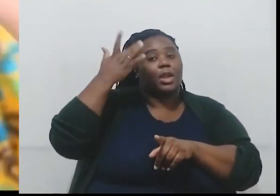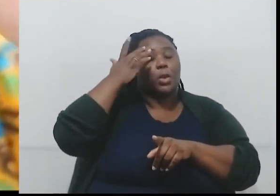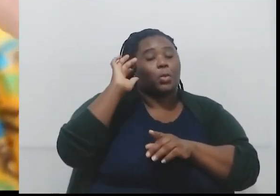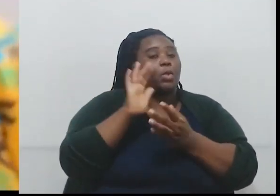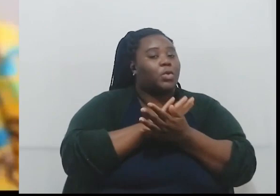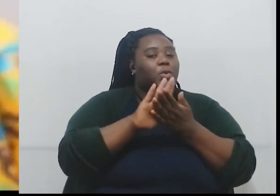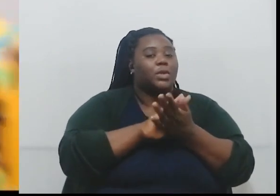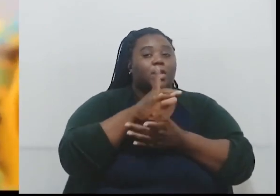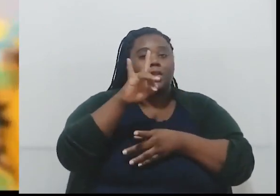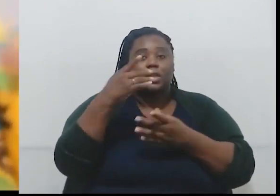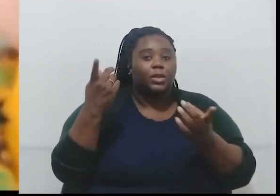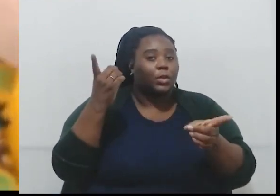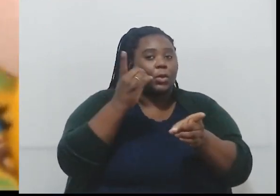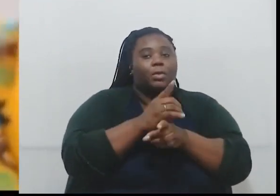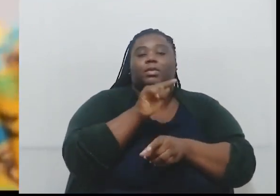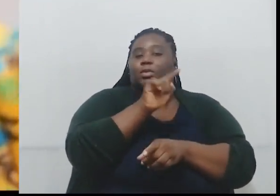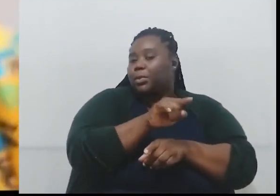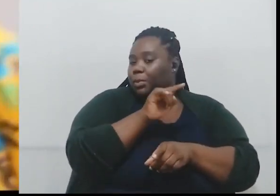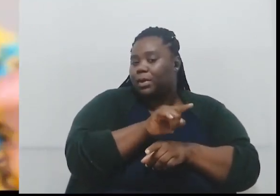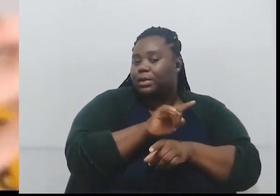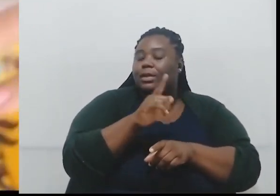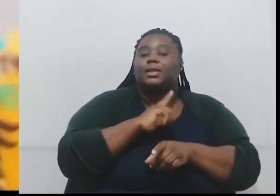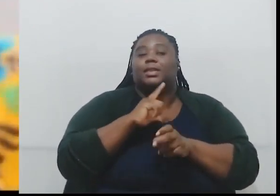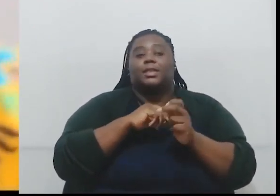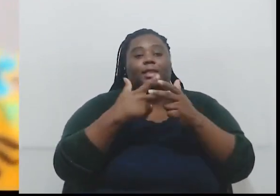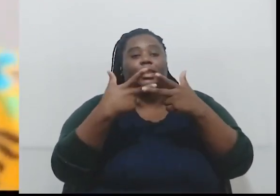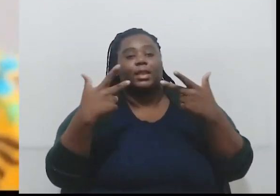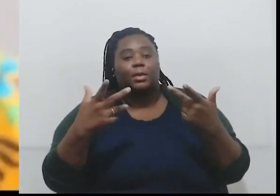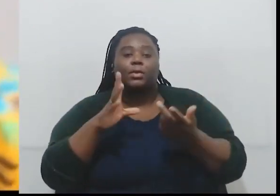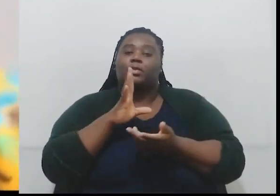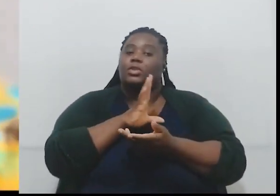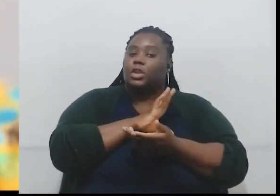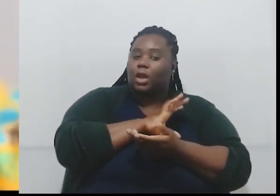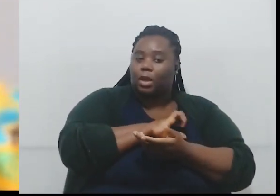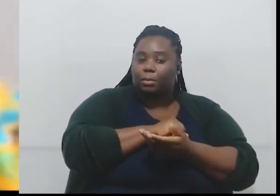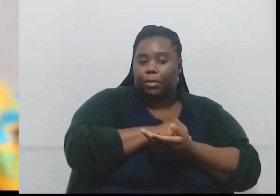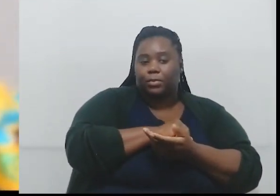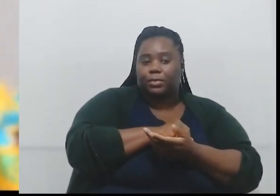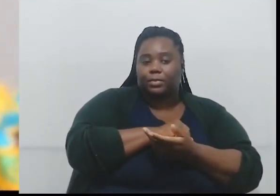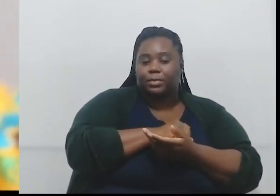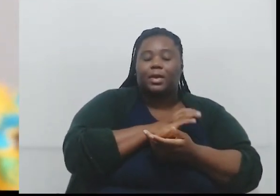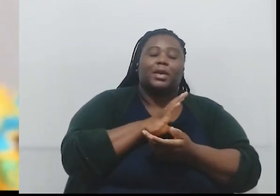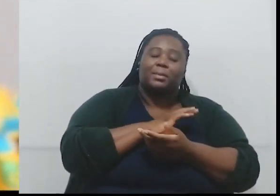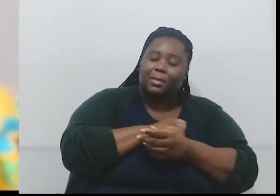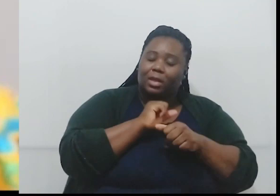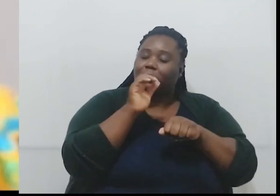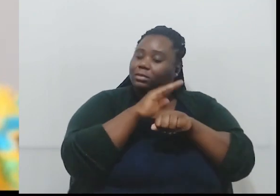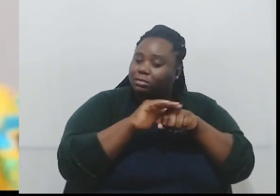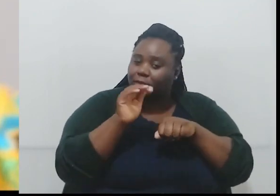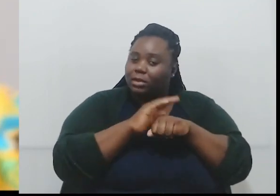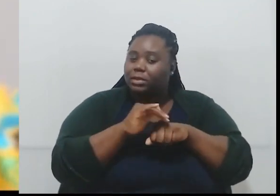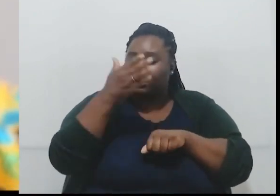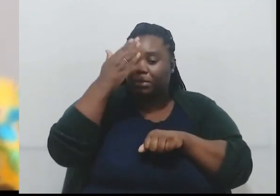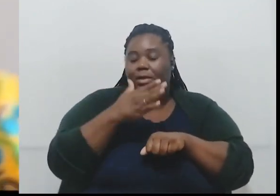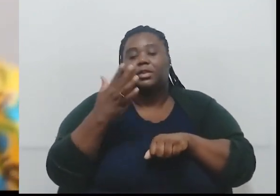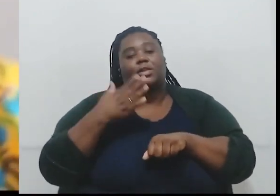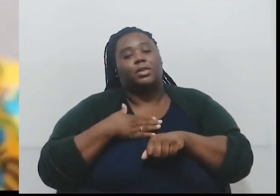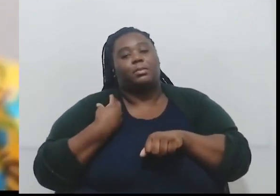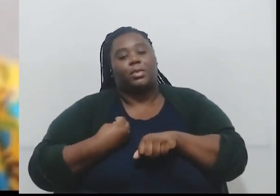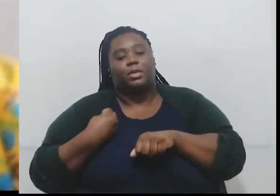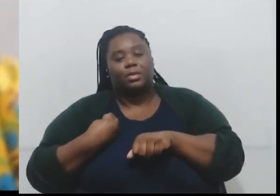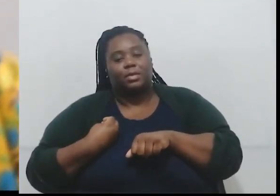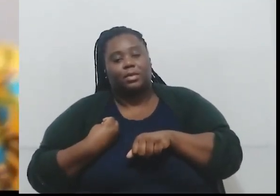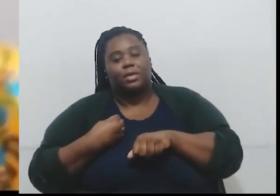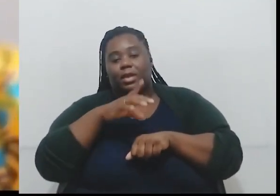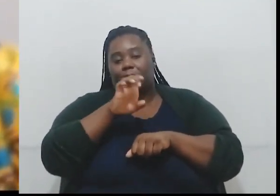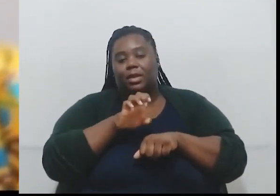tivesse encontrado com ele. Então, tem uma coisa de amor a essa divindade tão querida e tão presente, tão importante na minha vida, como